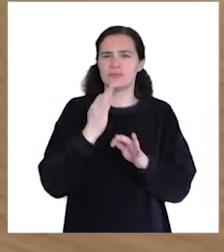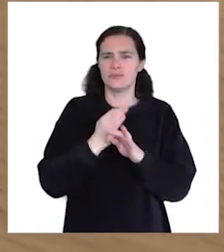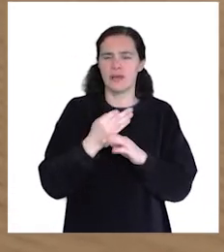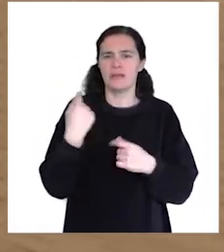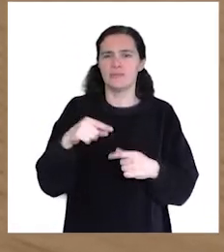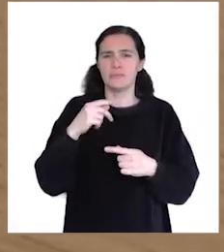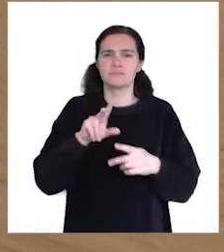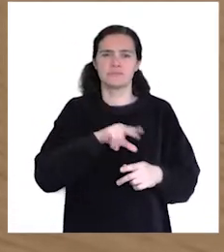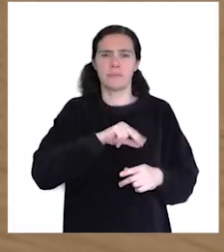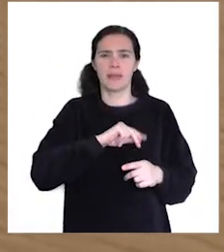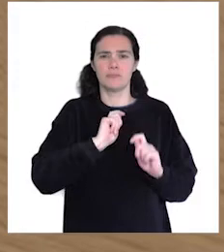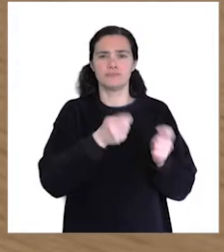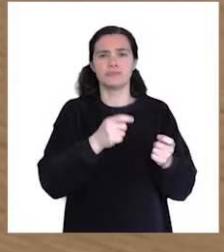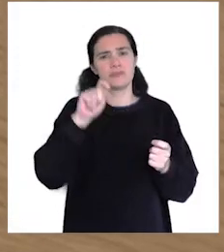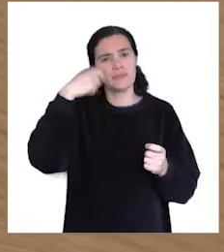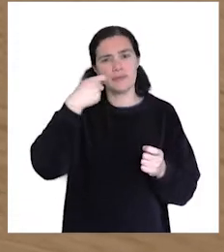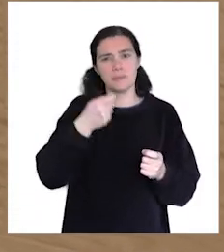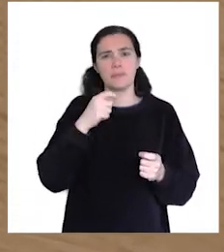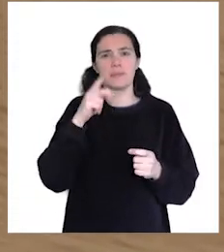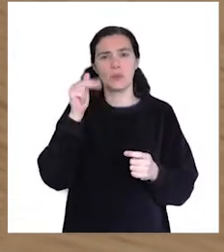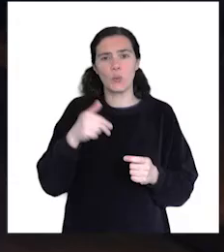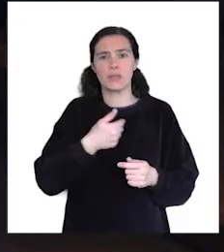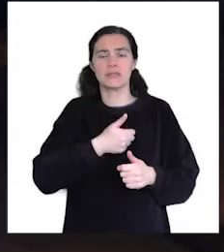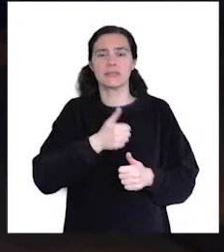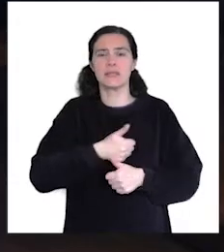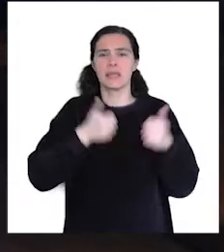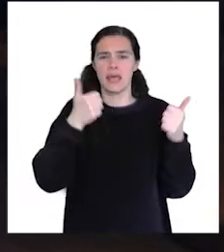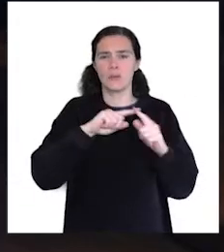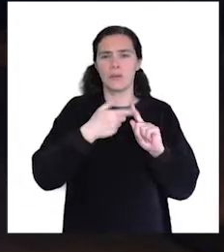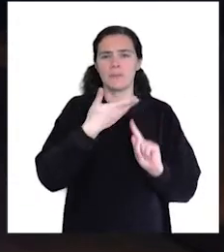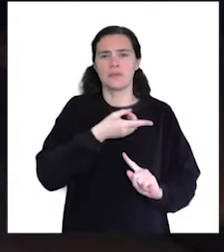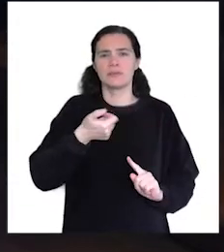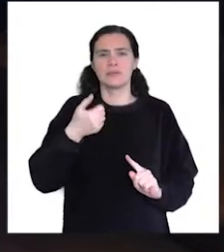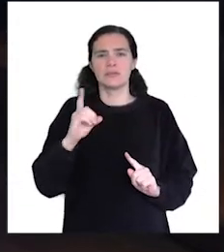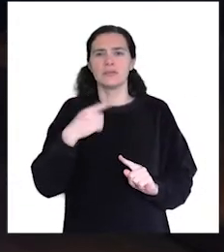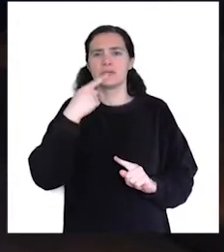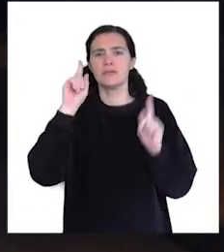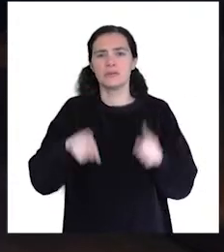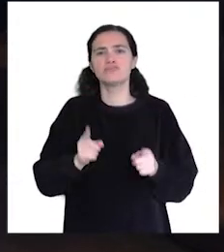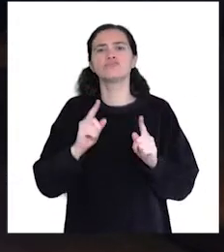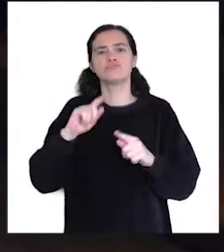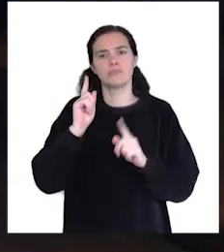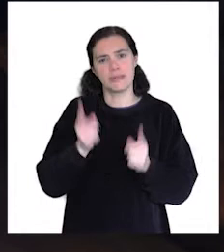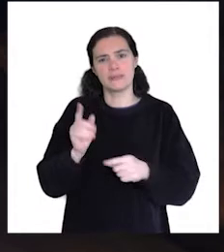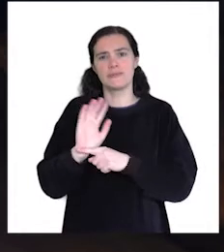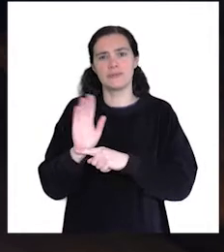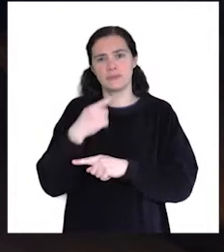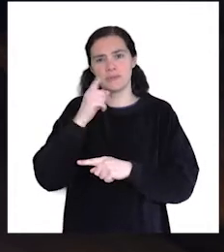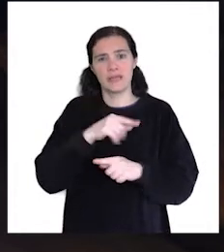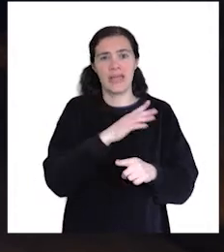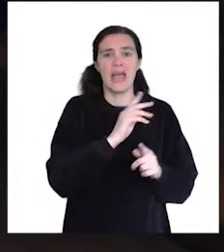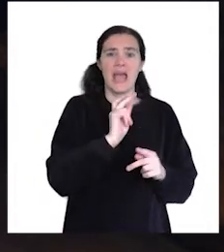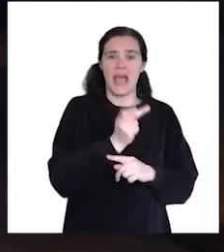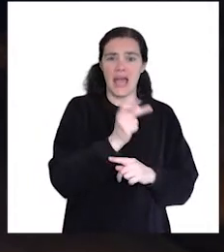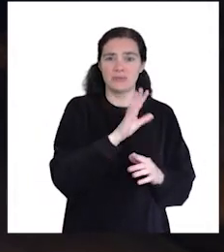o filme O Pintor e a Cidade, de 1956, que relança a produção cinematográfica de Manuel de Oliveira depois da